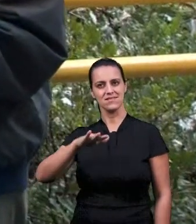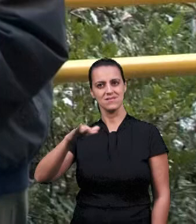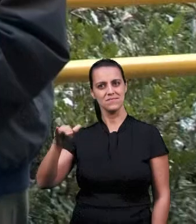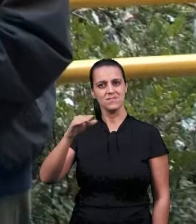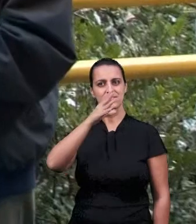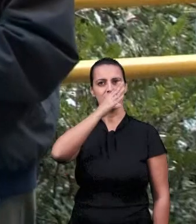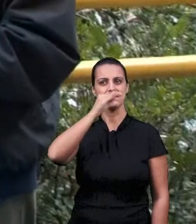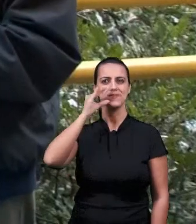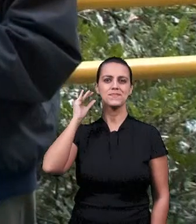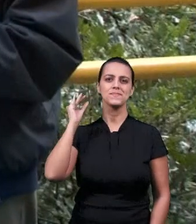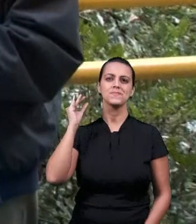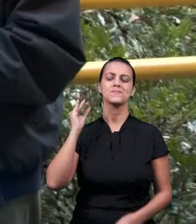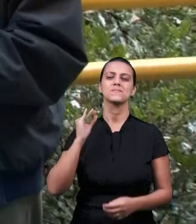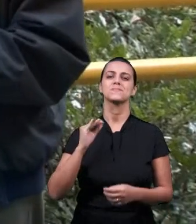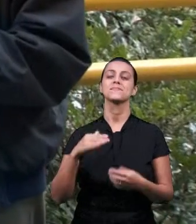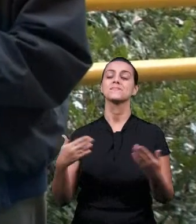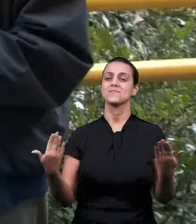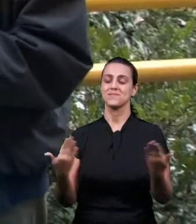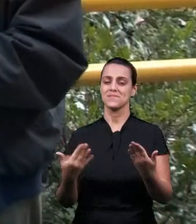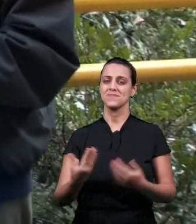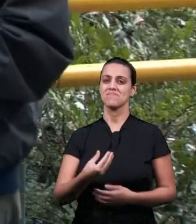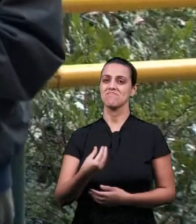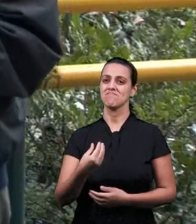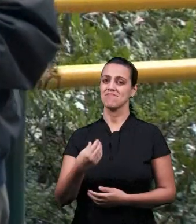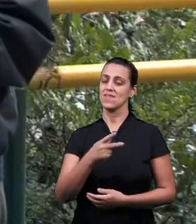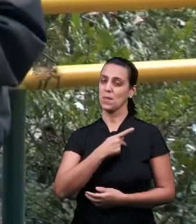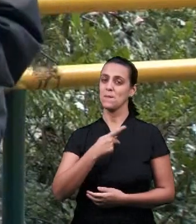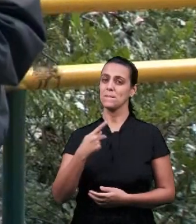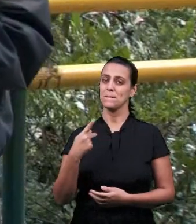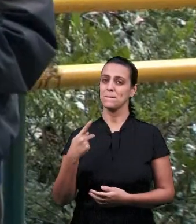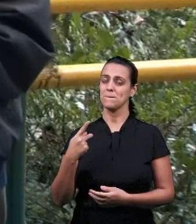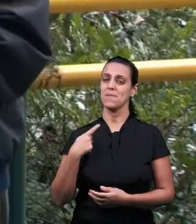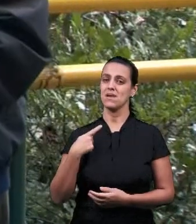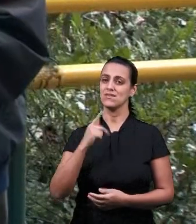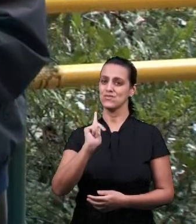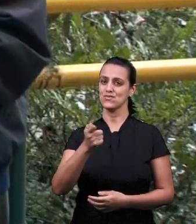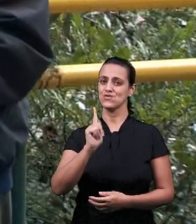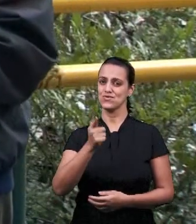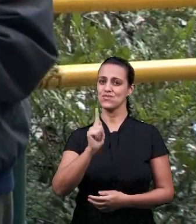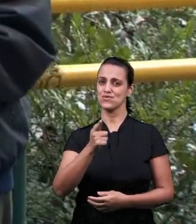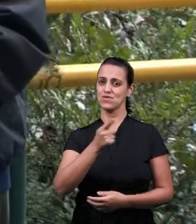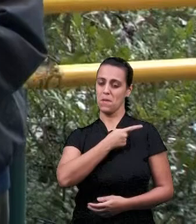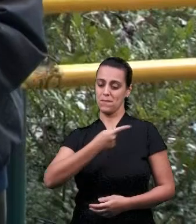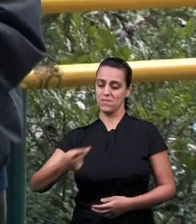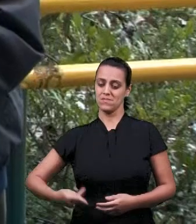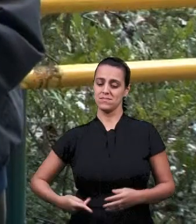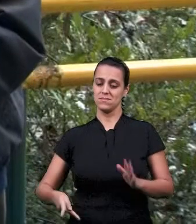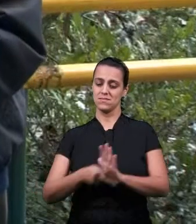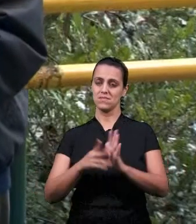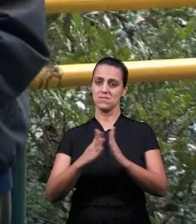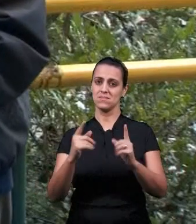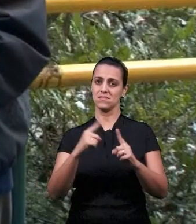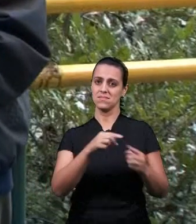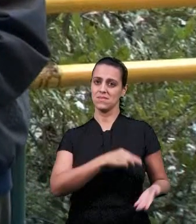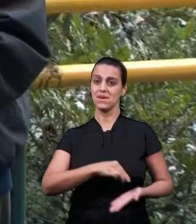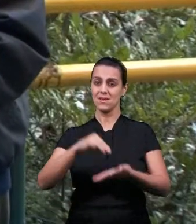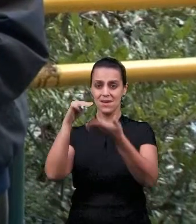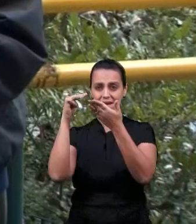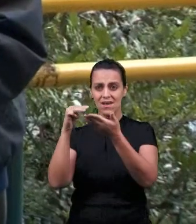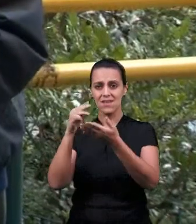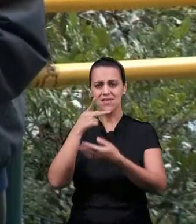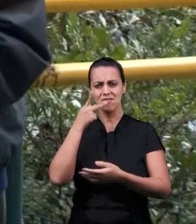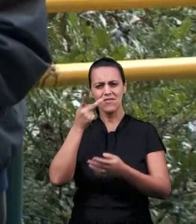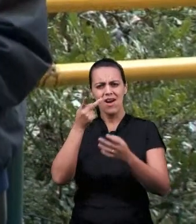e adolescentes. E nós estamos aqui com o pastor Gedeuti Gueiros, que é o presidente da Igreja Cristã Maranata, e que vai dar uma palavra final para